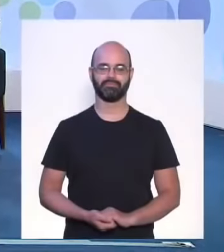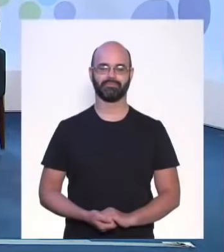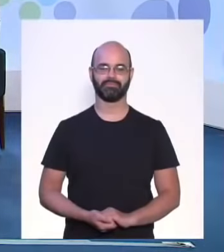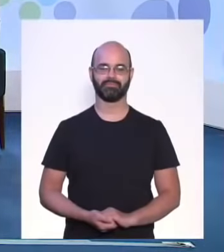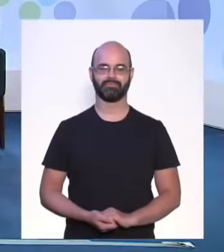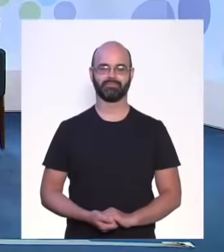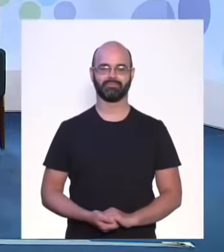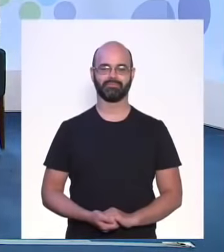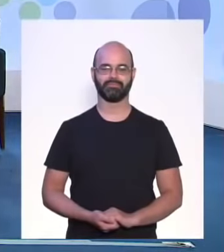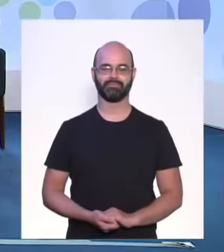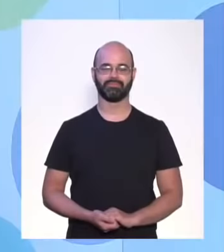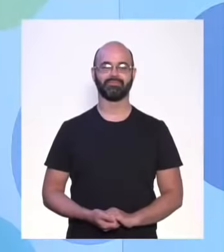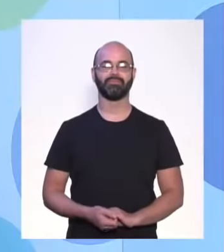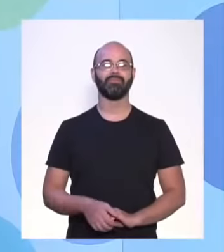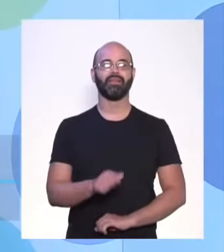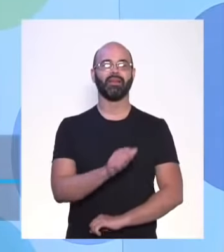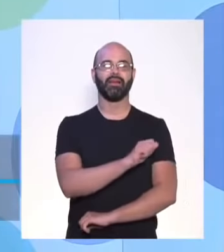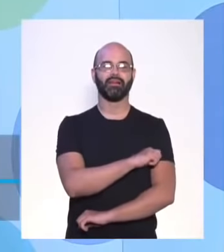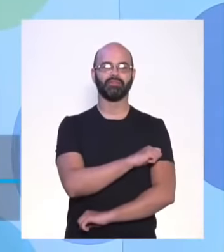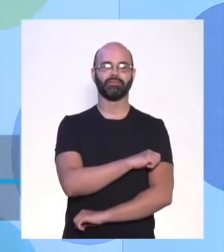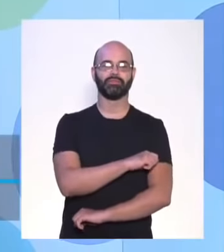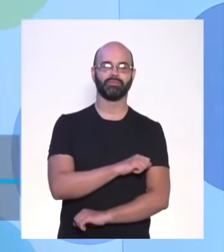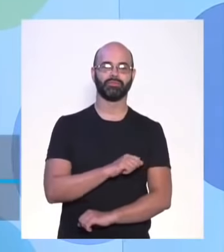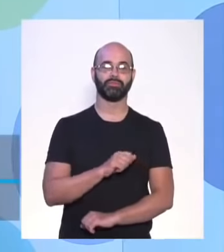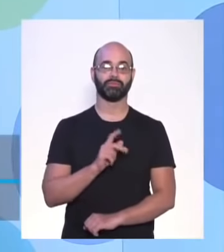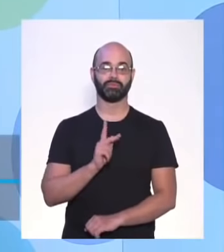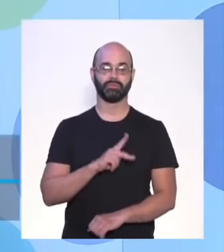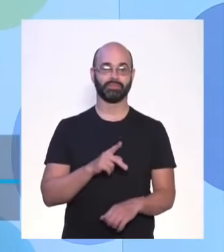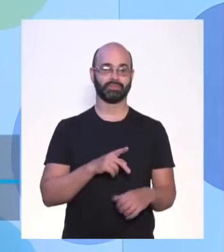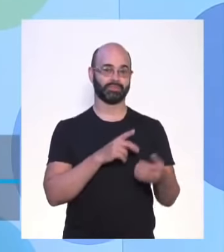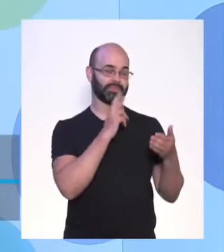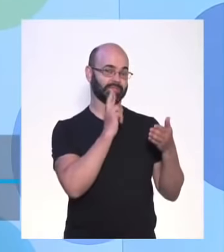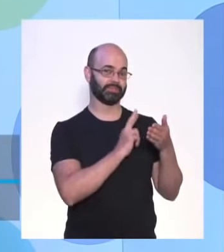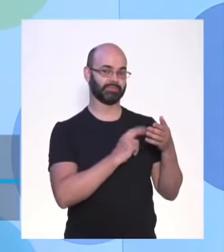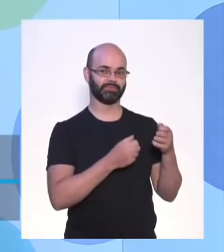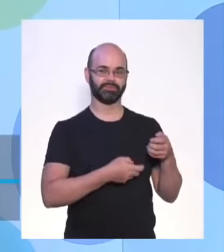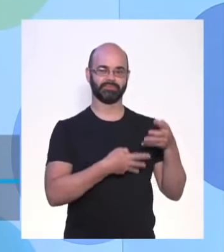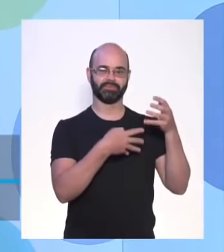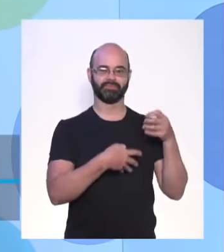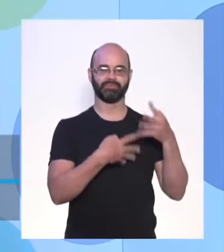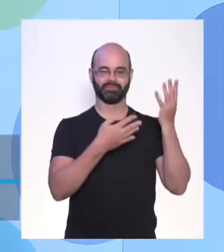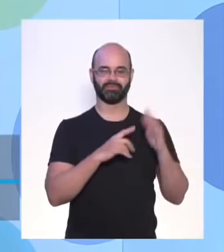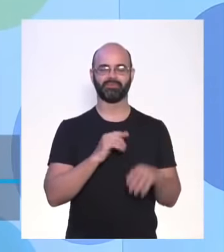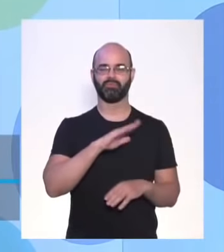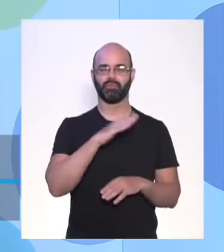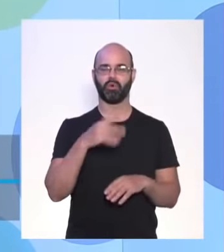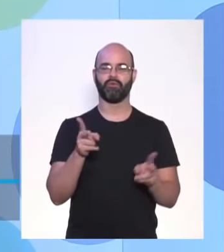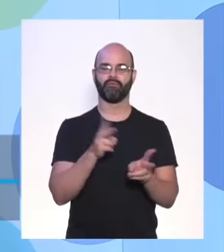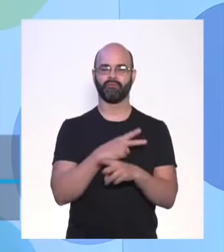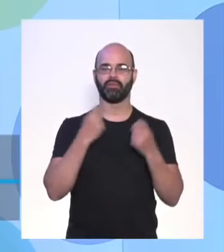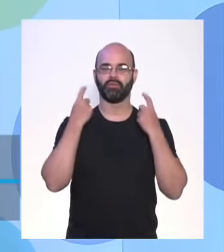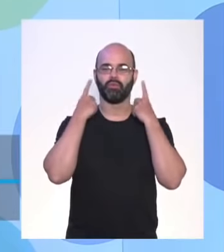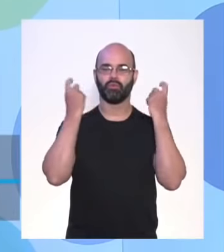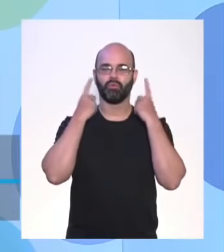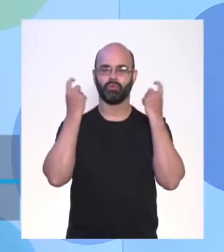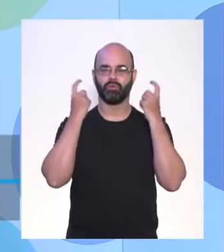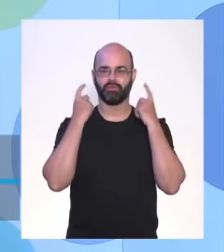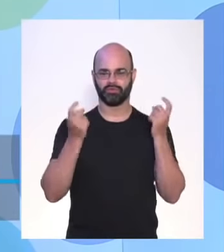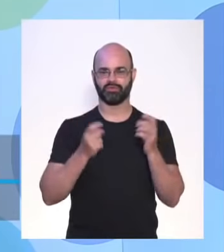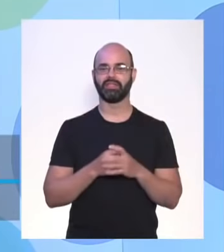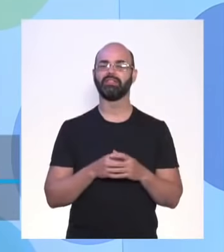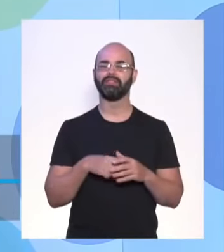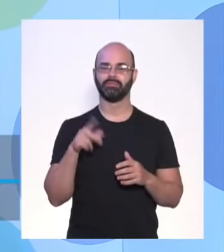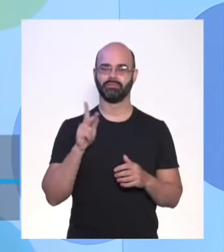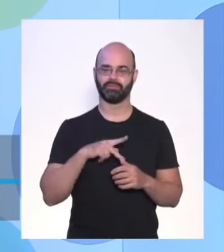a participação dos alunos e professores pro aqui chegando o Morro dos Ventos Uivantes a pro Jose